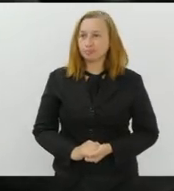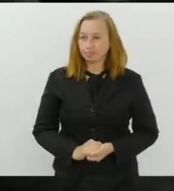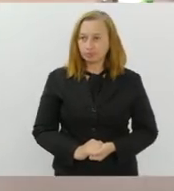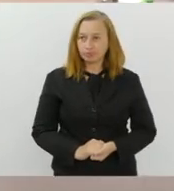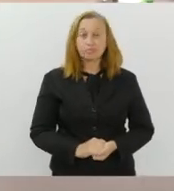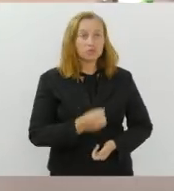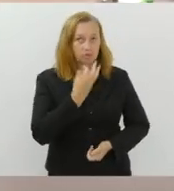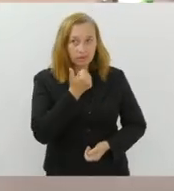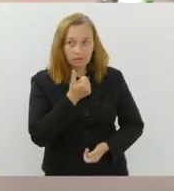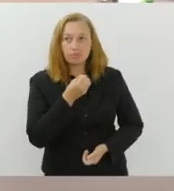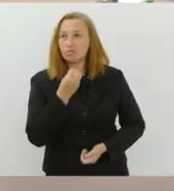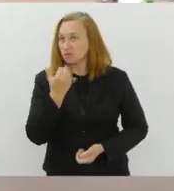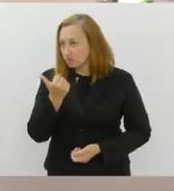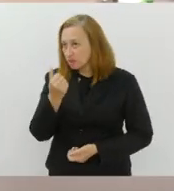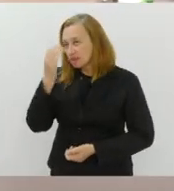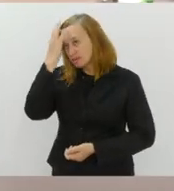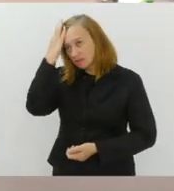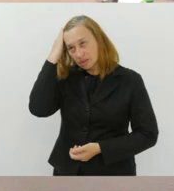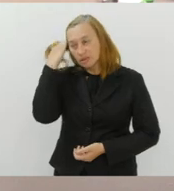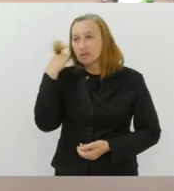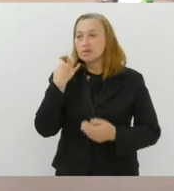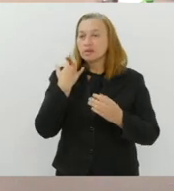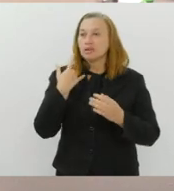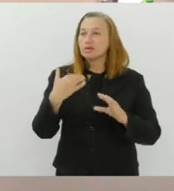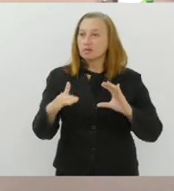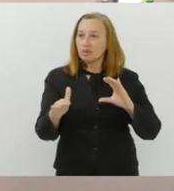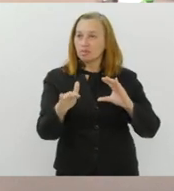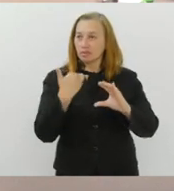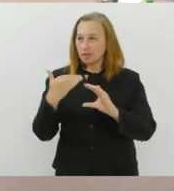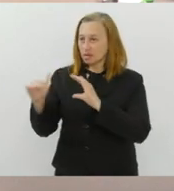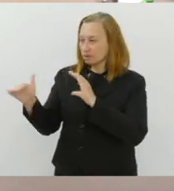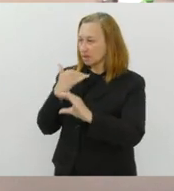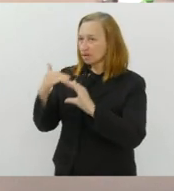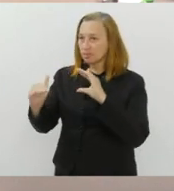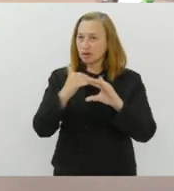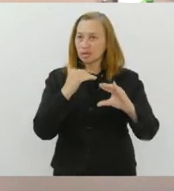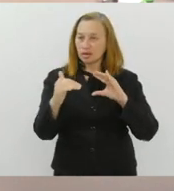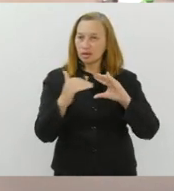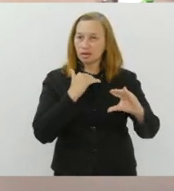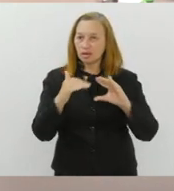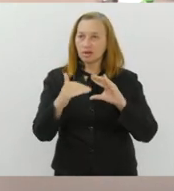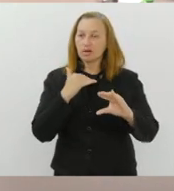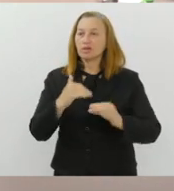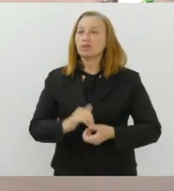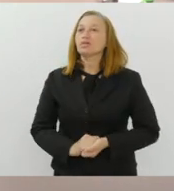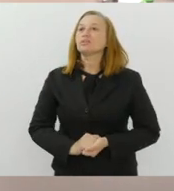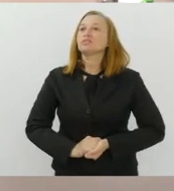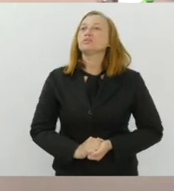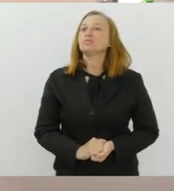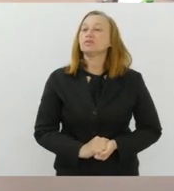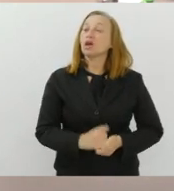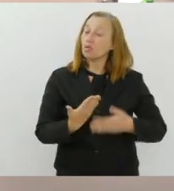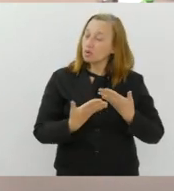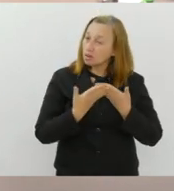Muito bem, muito bem. Se puderem me encaminhar isto, eu darei o devido